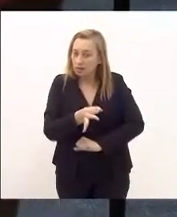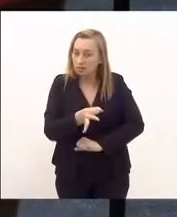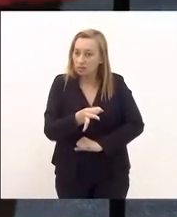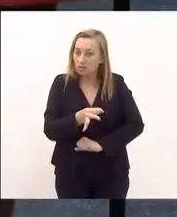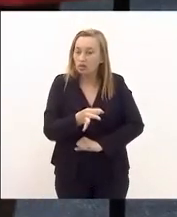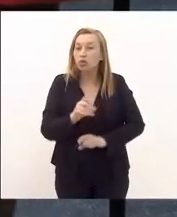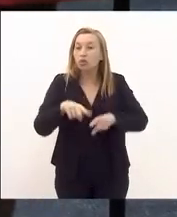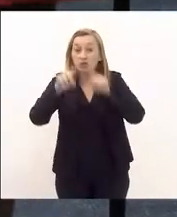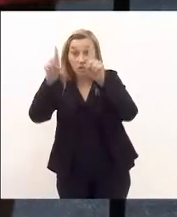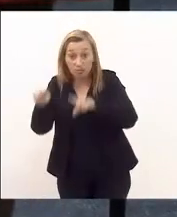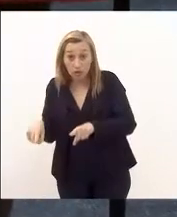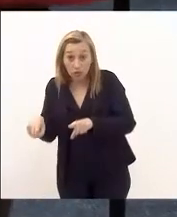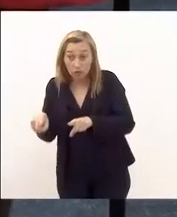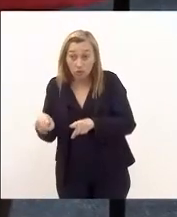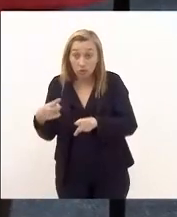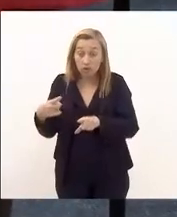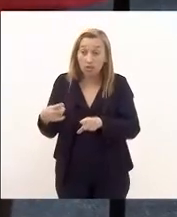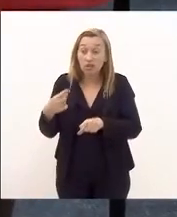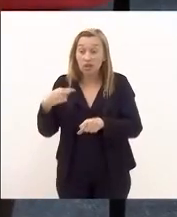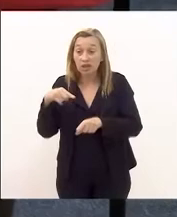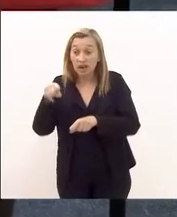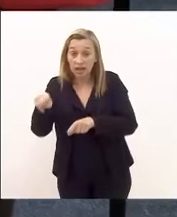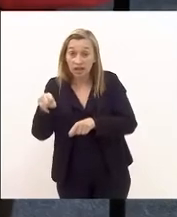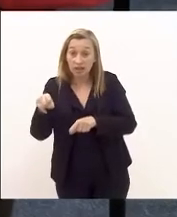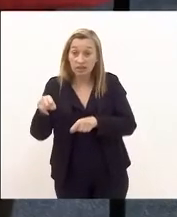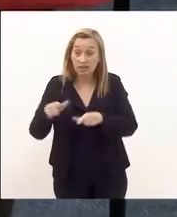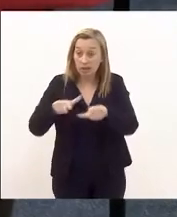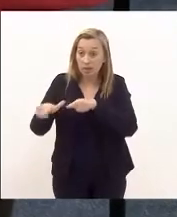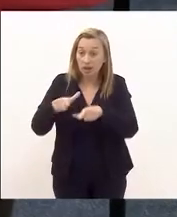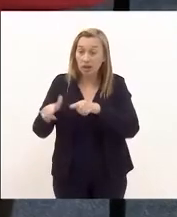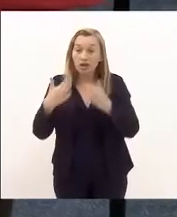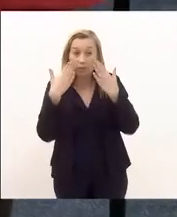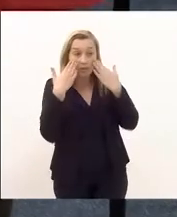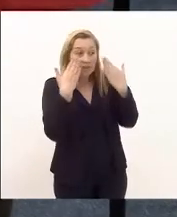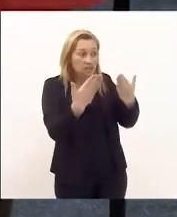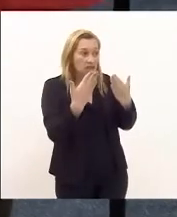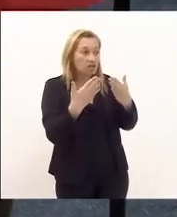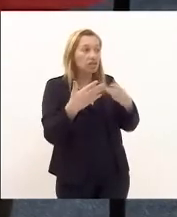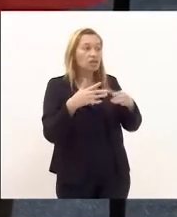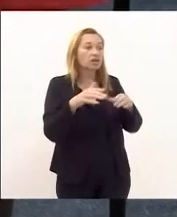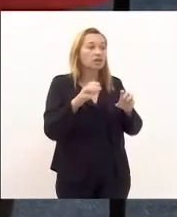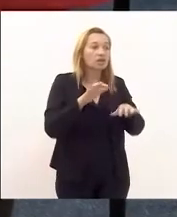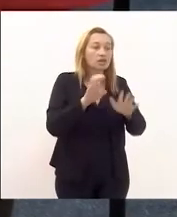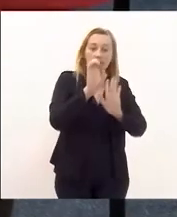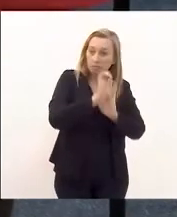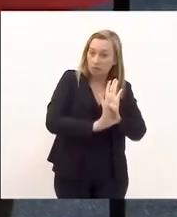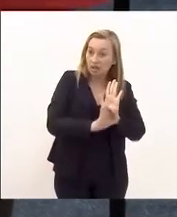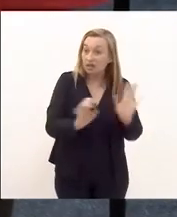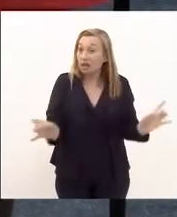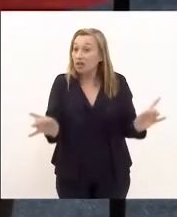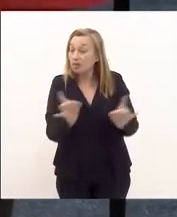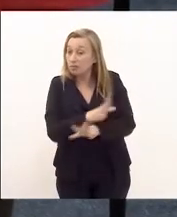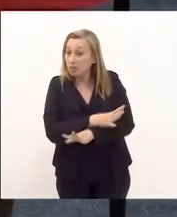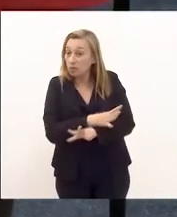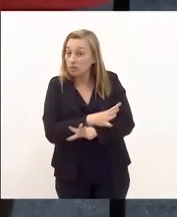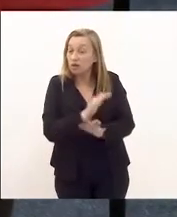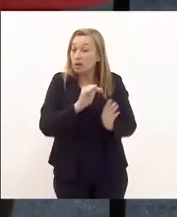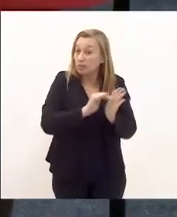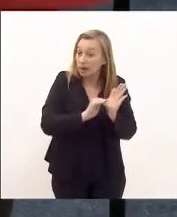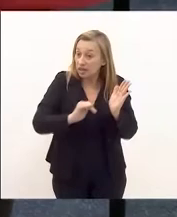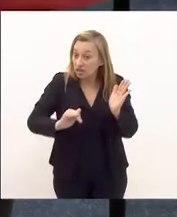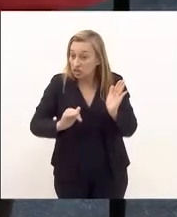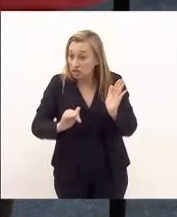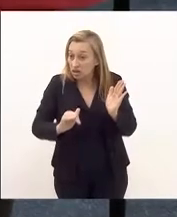os servidores que ali se deslocam. Eu apresentei emendas, estava pronta até para retirar